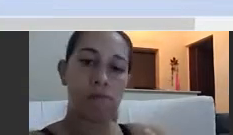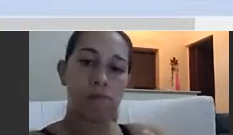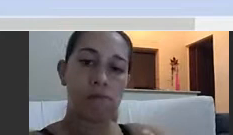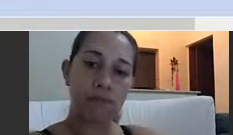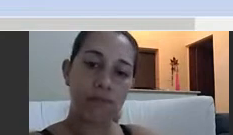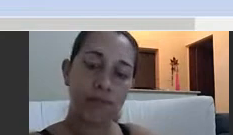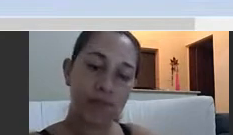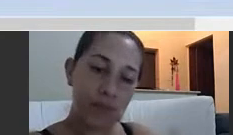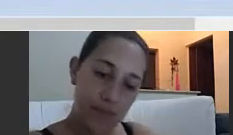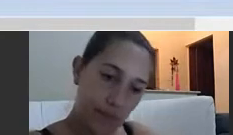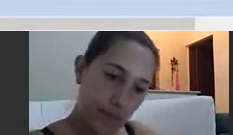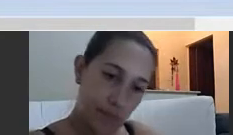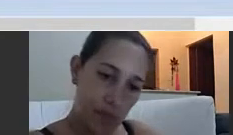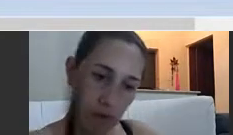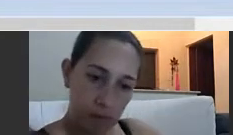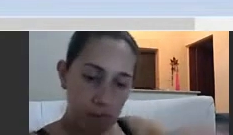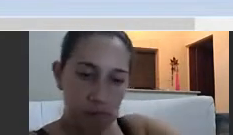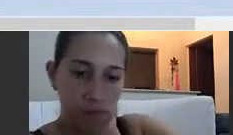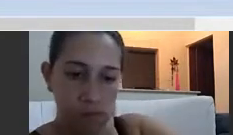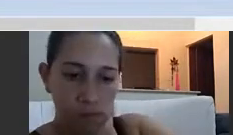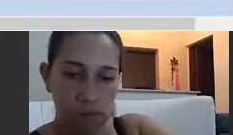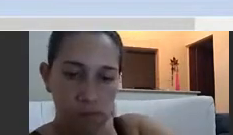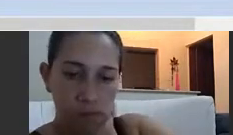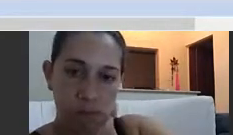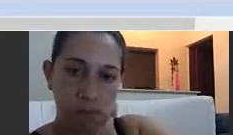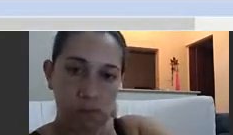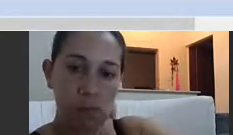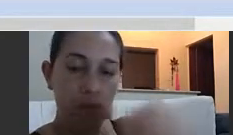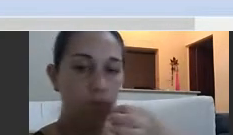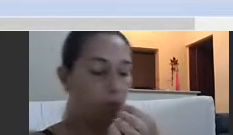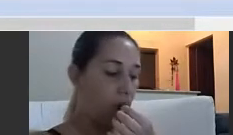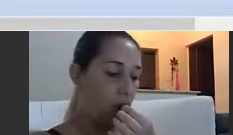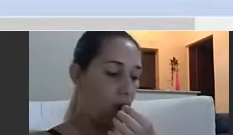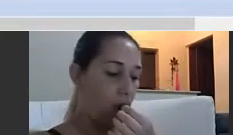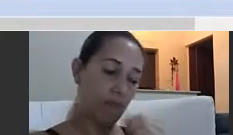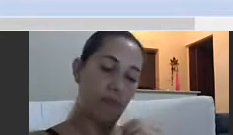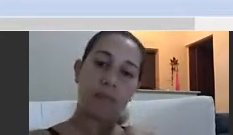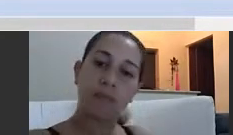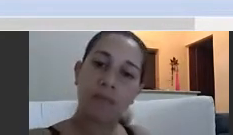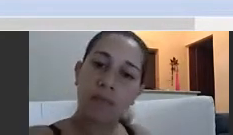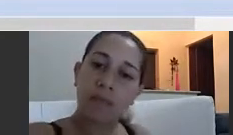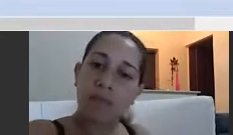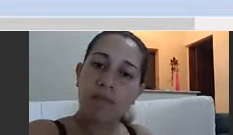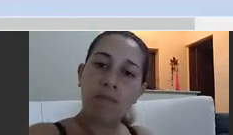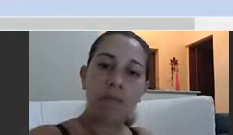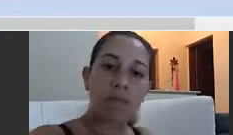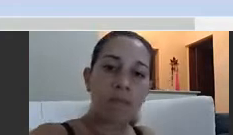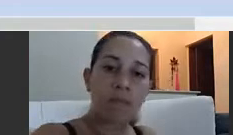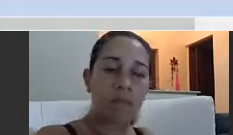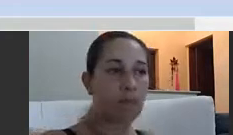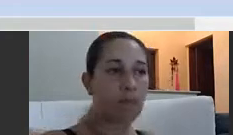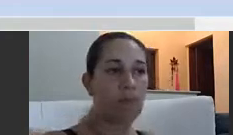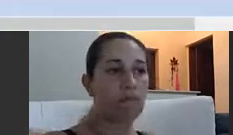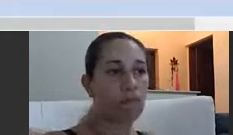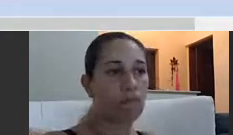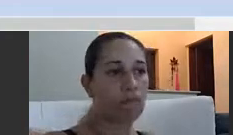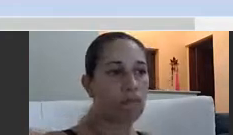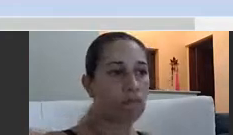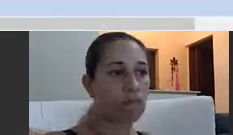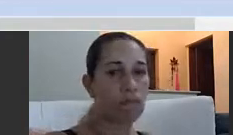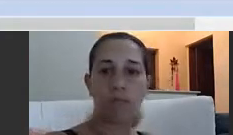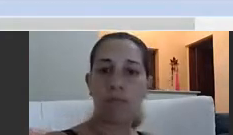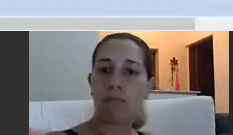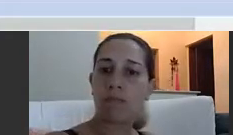Então vamos lá. Então, para que nós tenhamos aí o desenvolvimento